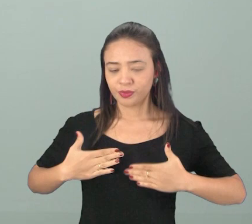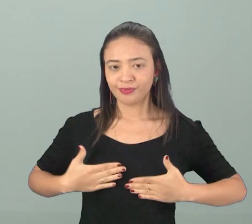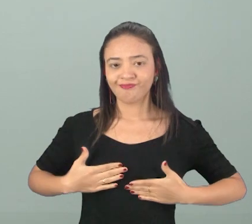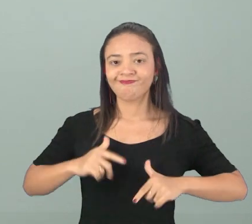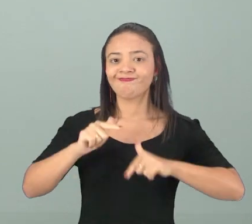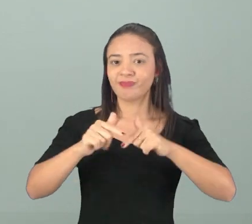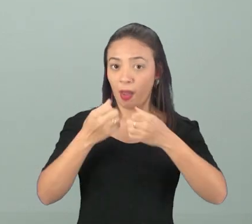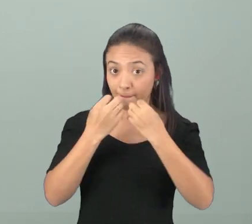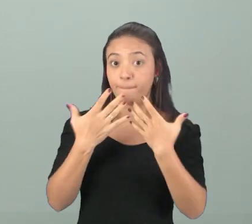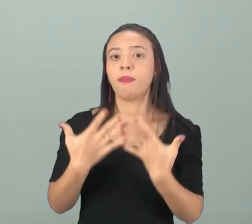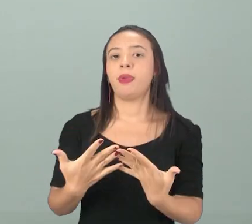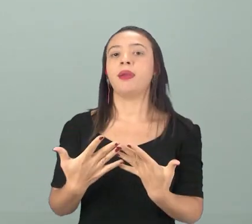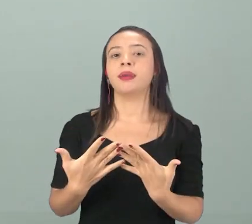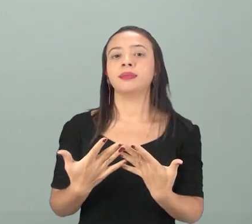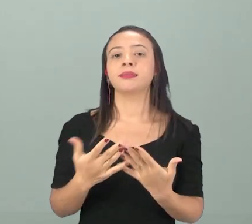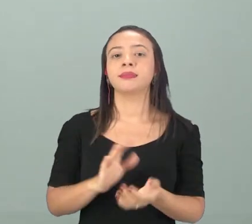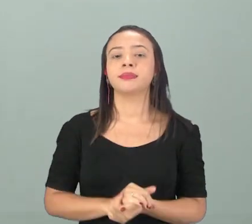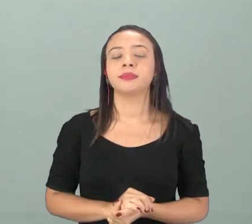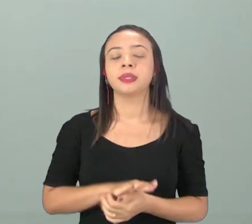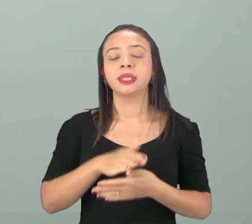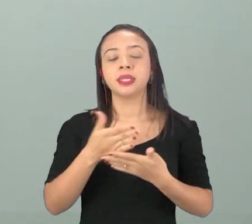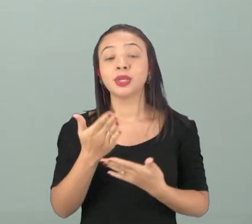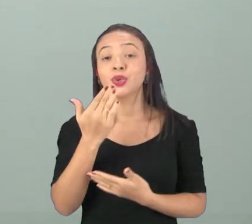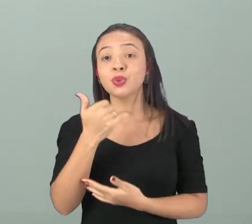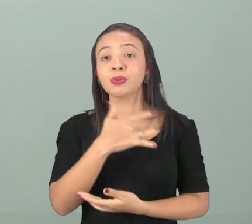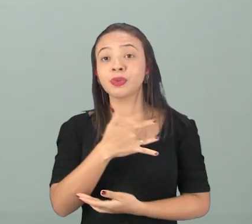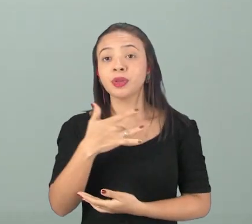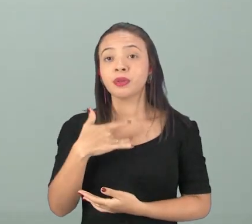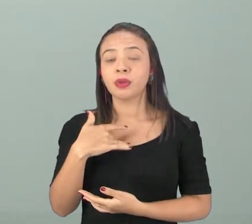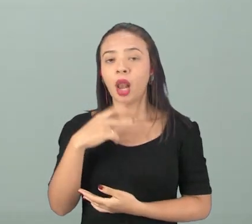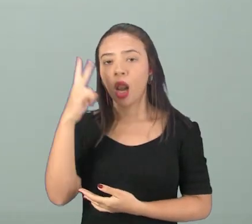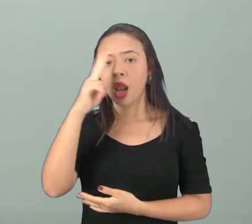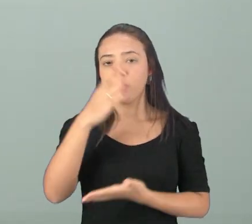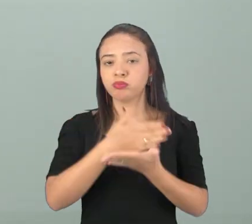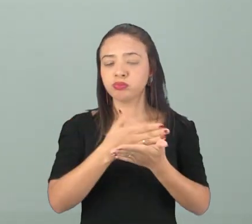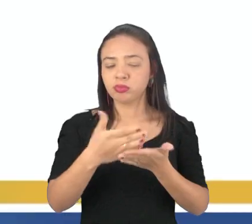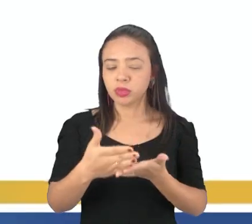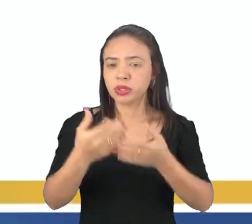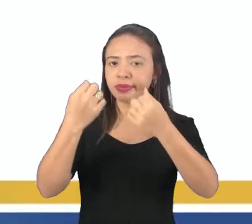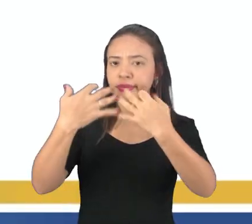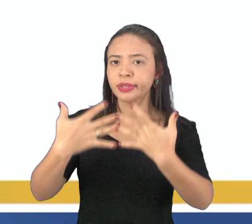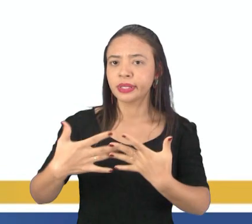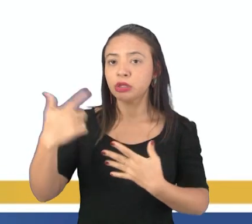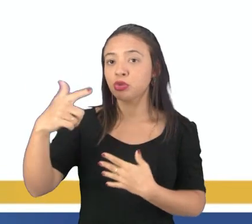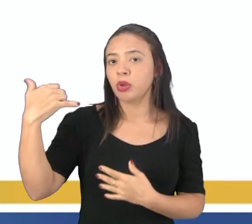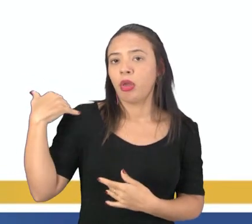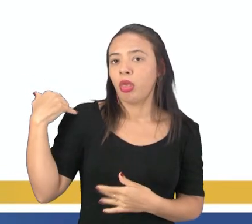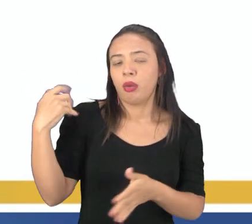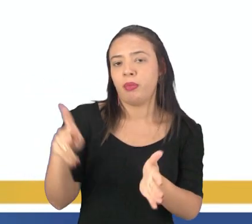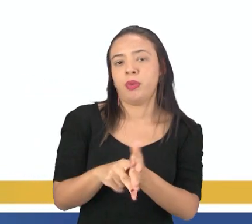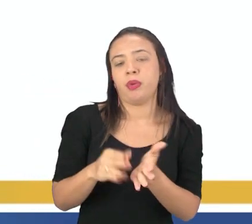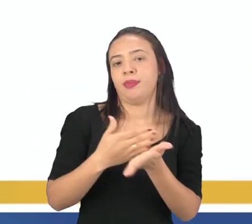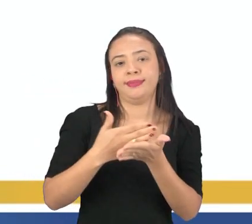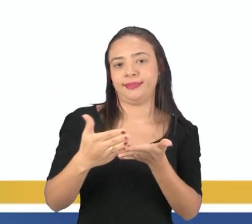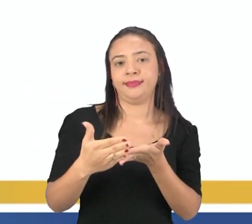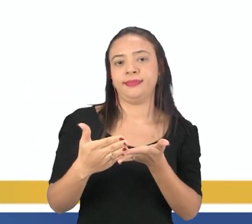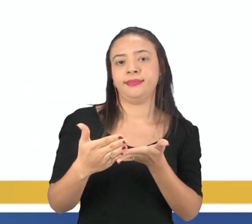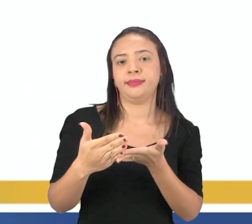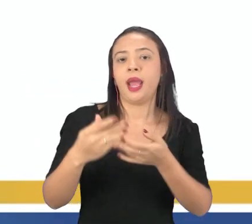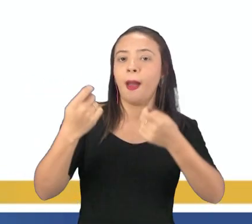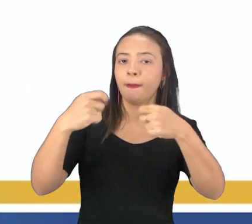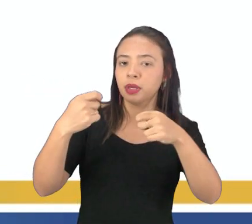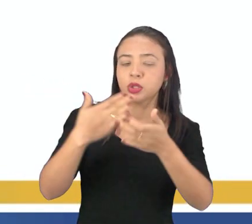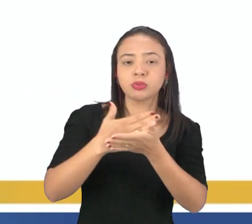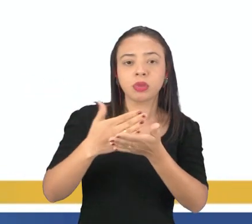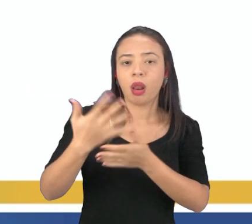eu ajudo o meu corpo a funcionar devidamente. E aí essa alimentação saudável, eu venho falando desde o início da aula que ela não tem idade